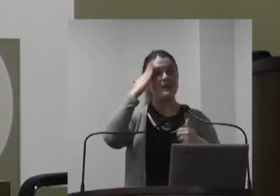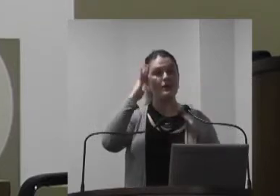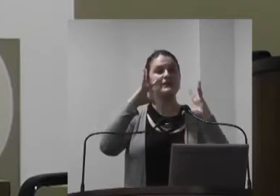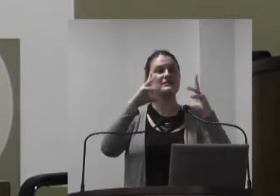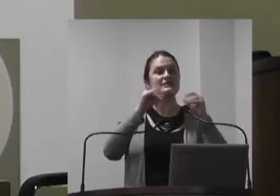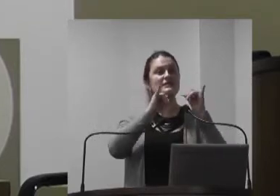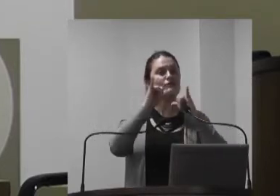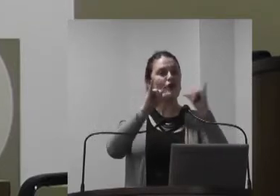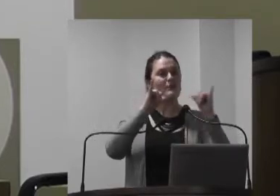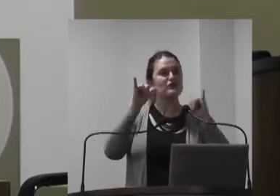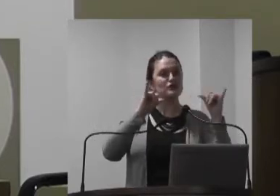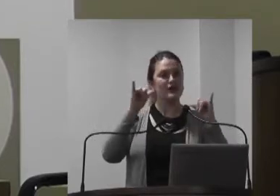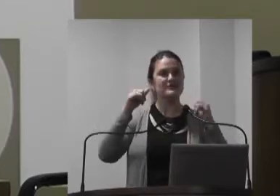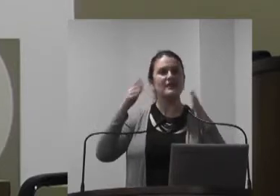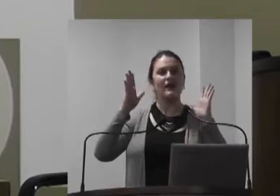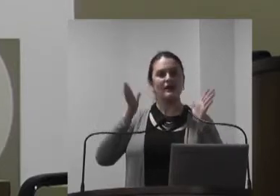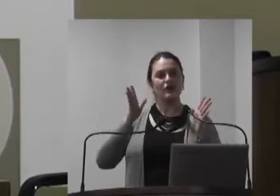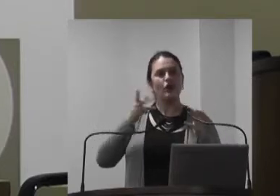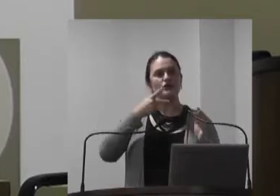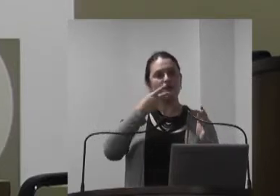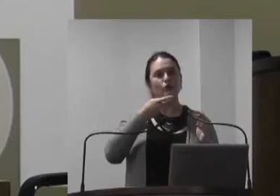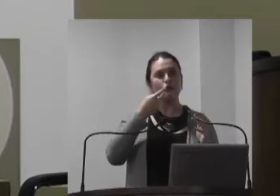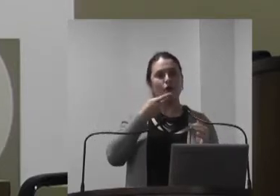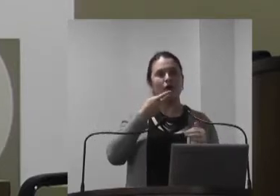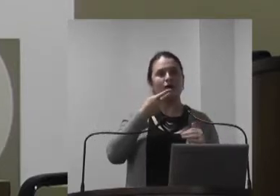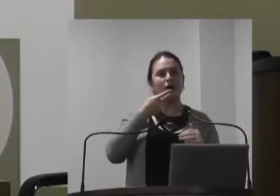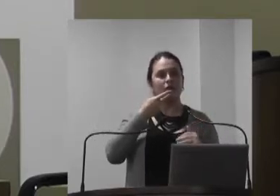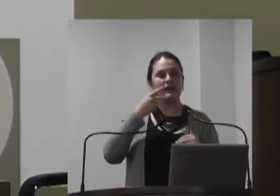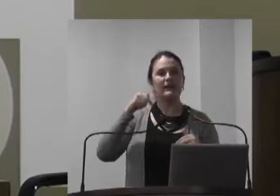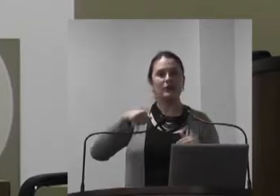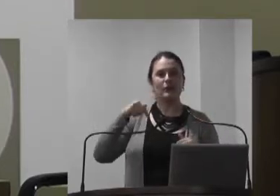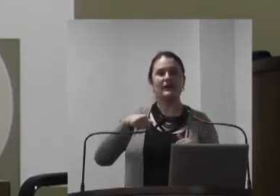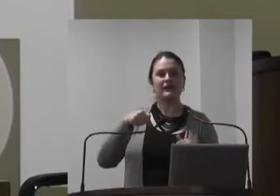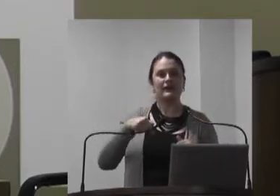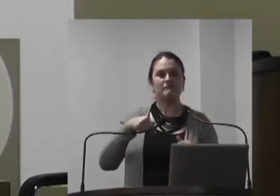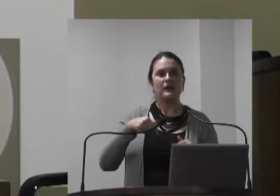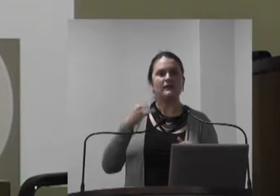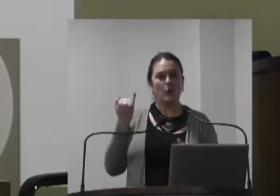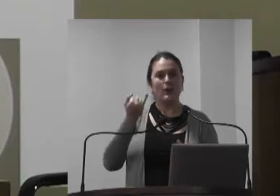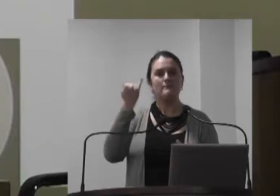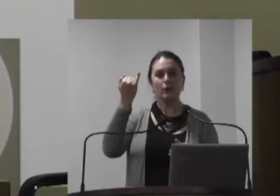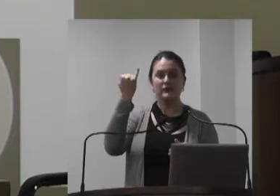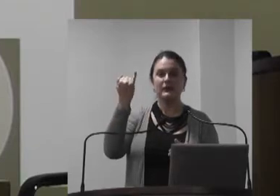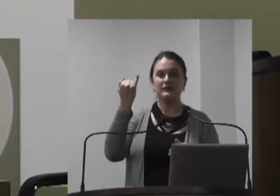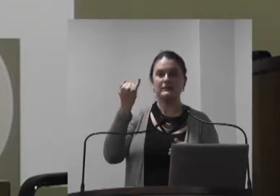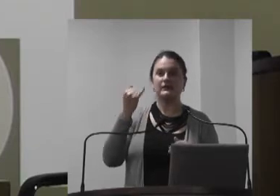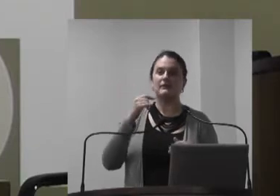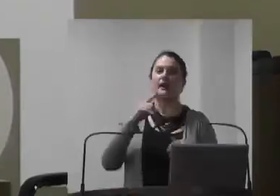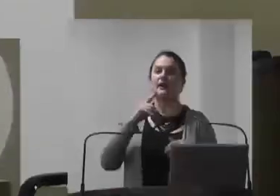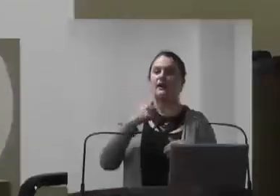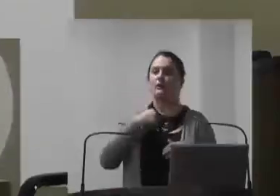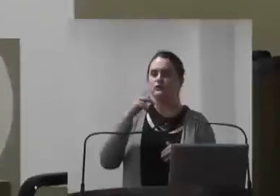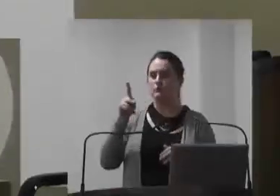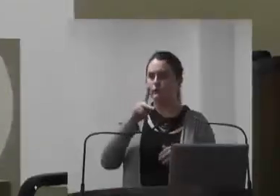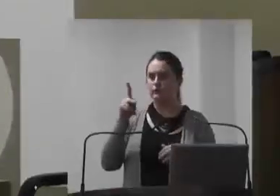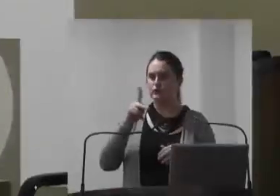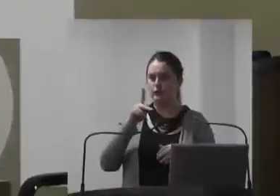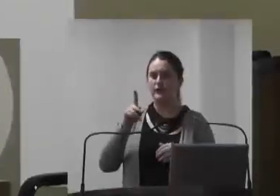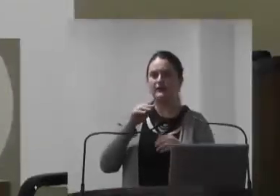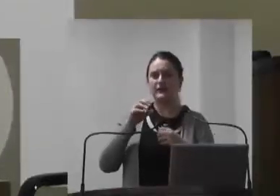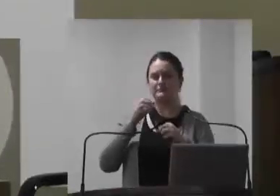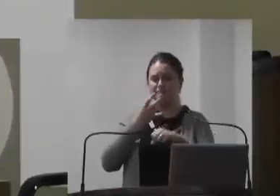se sabiam dessas informações que hoje eu estou falando aqui. Então, é importante, né? Eu